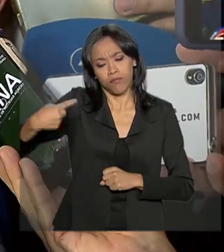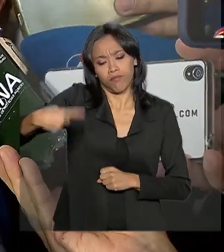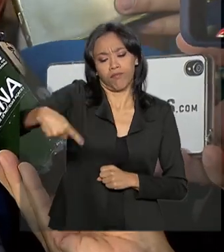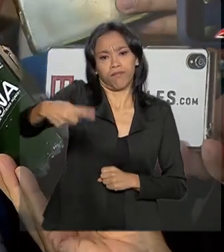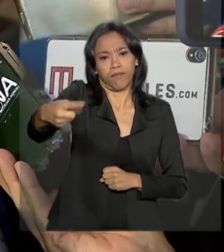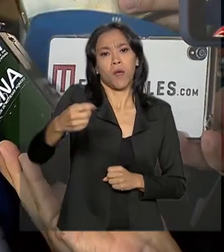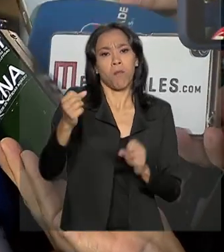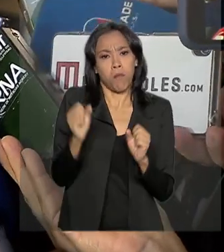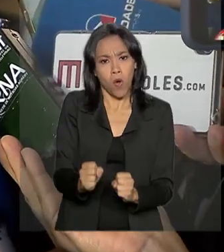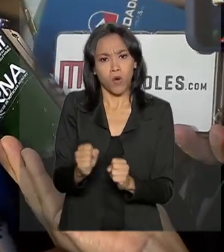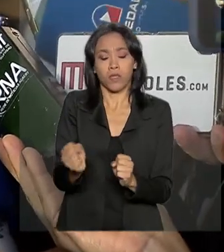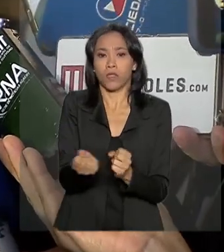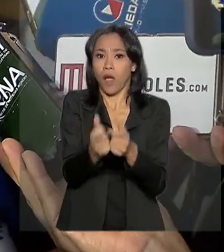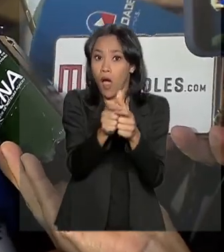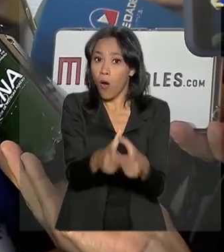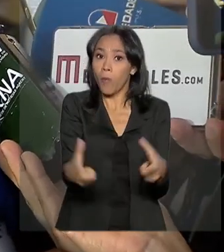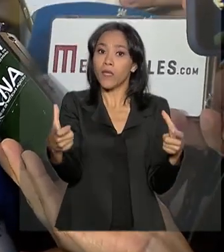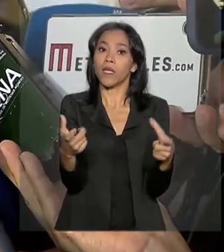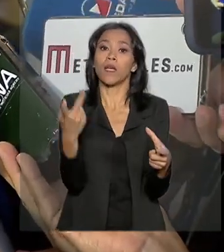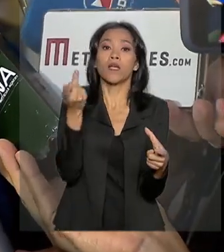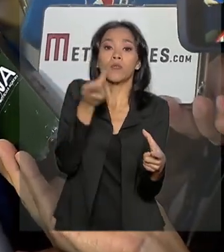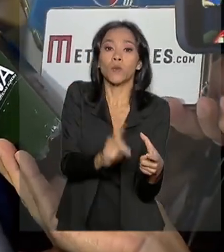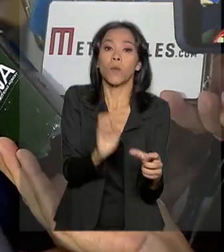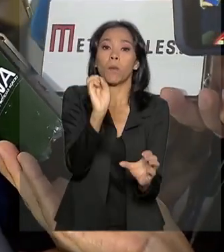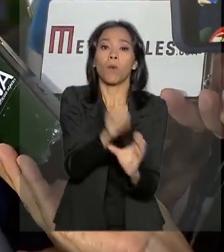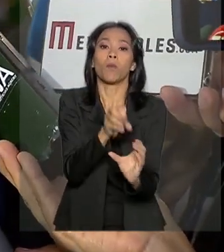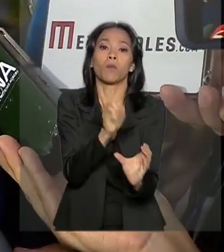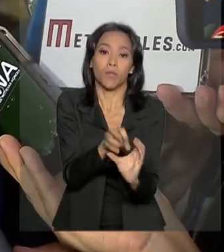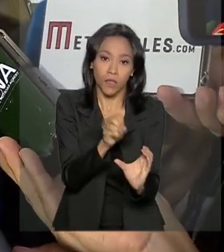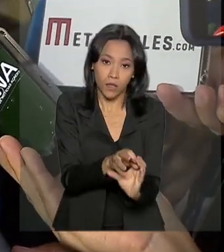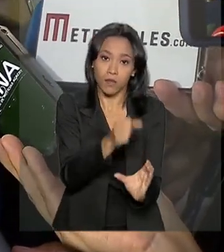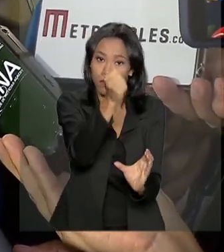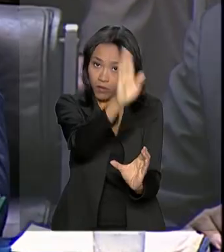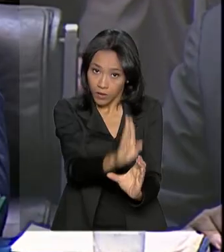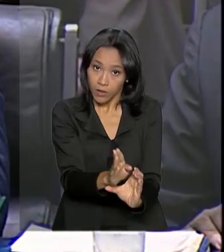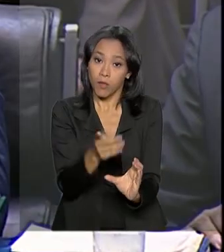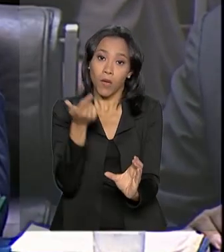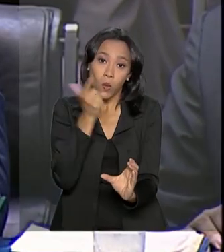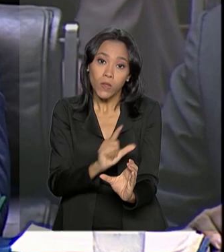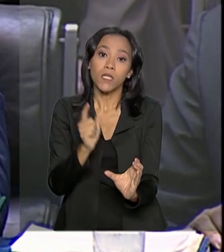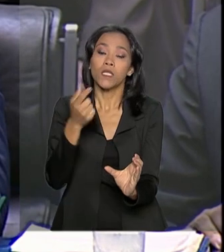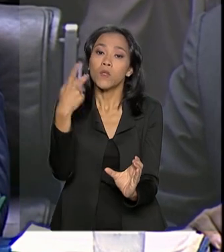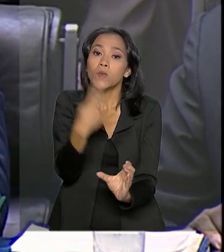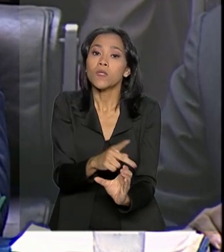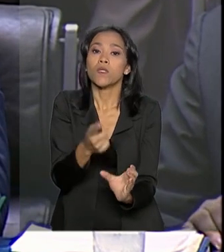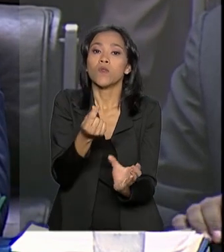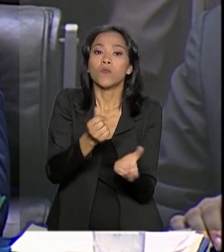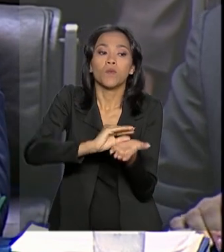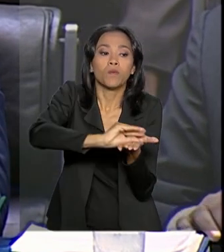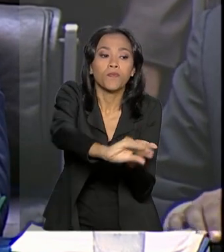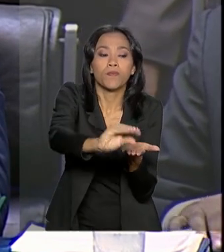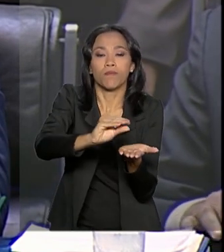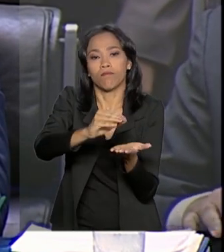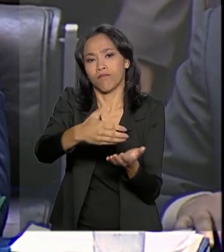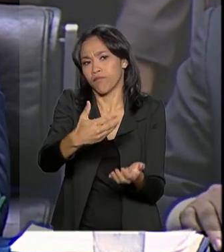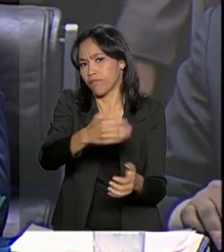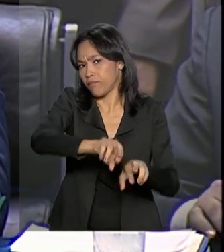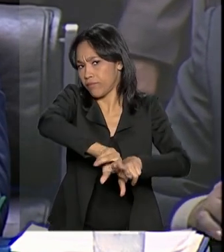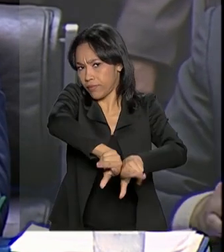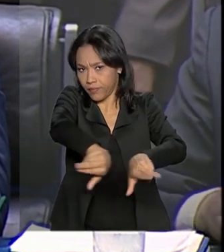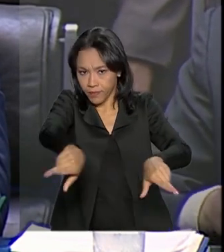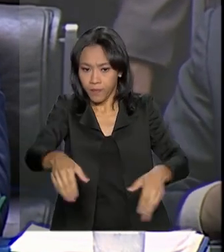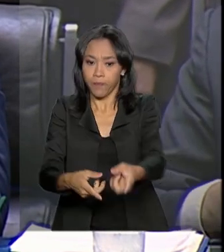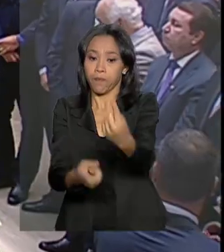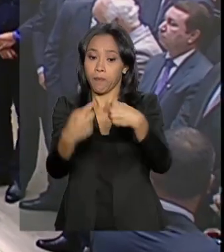a poupança interna para poder financiar o seu crescimento. Para o presidente reeleito da Câmara dos Deputados,